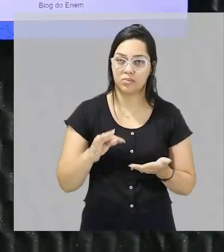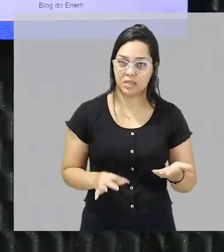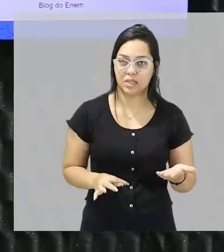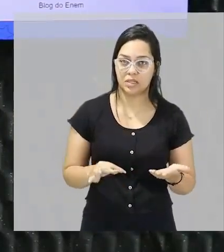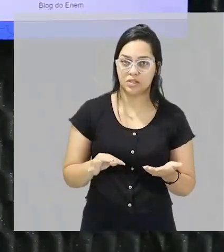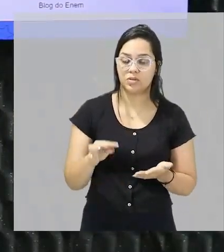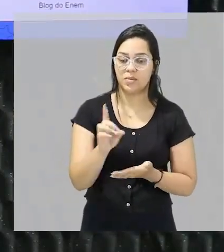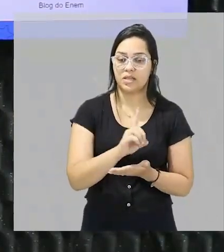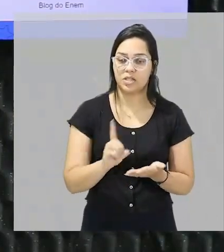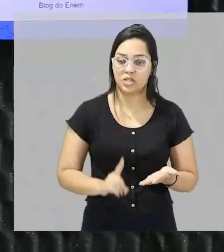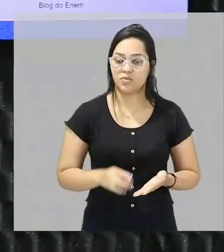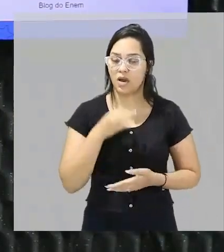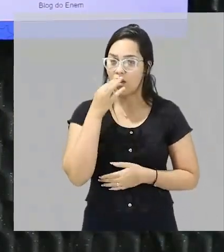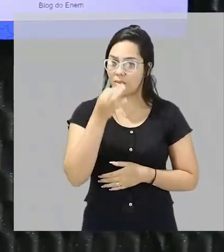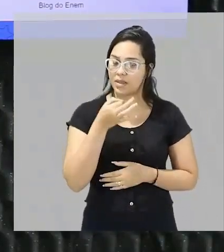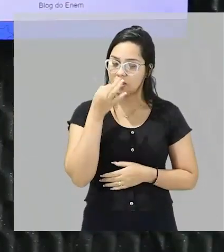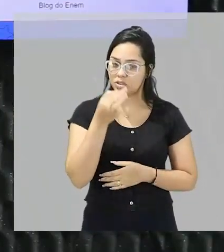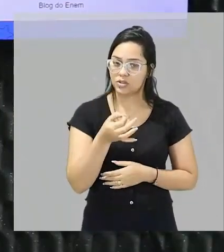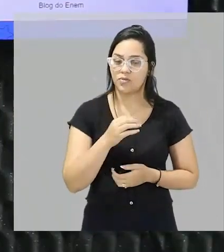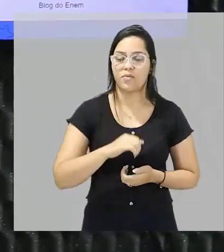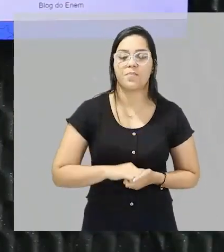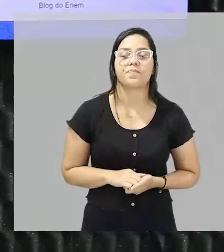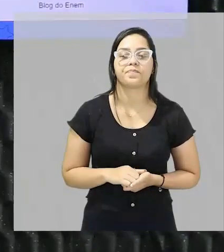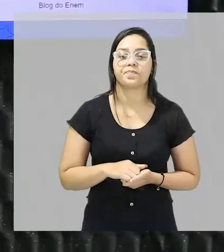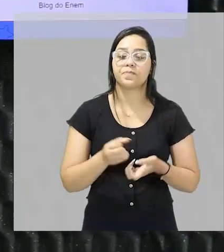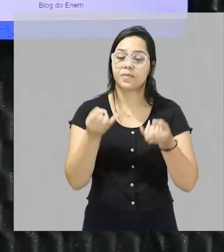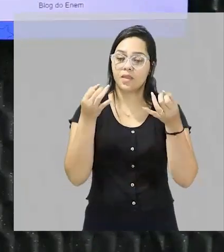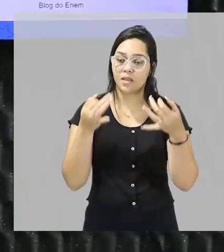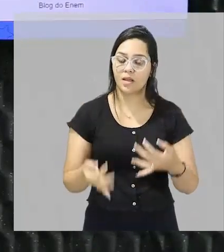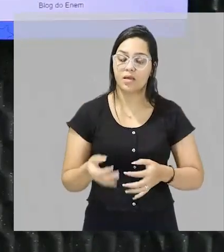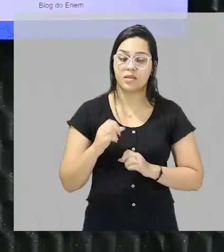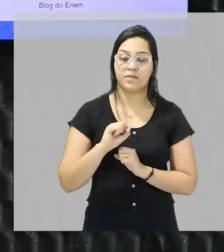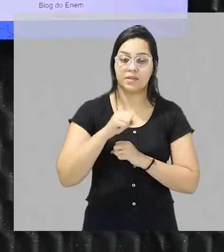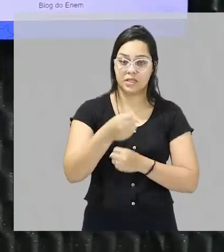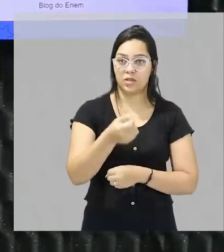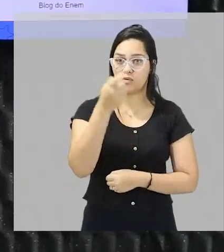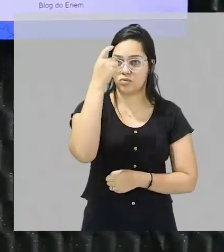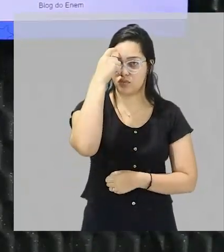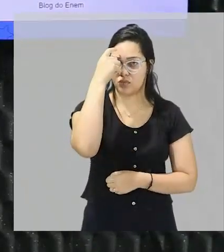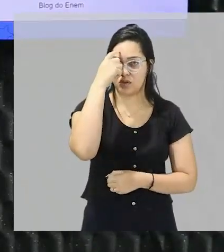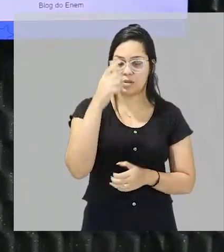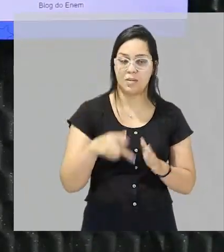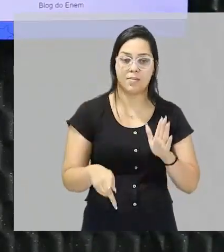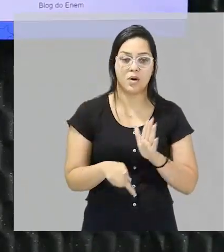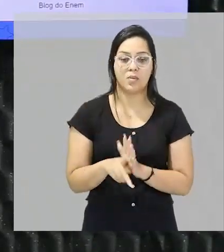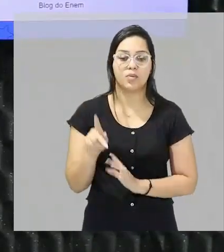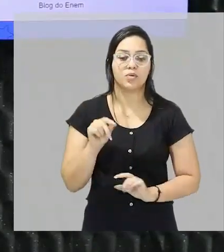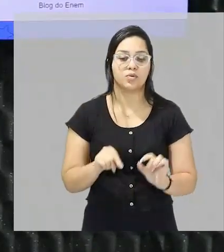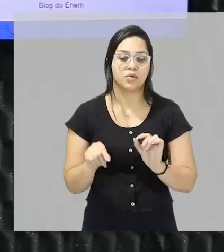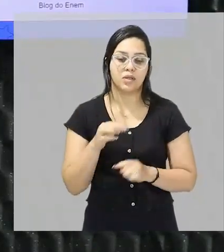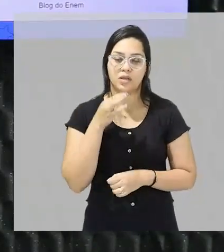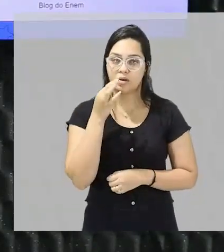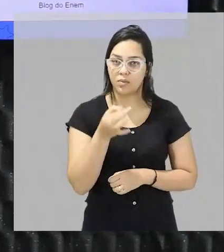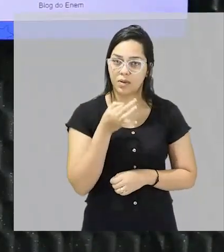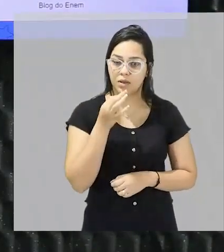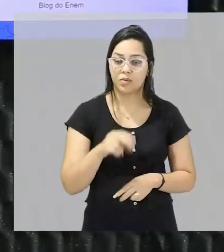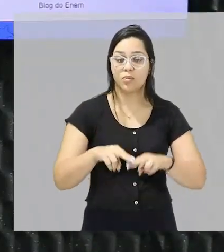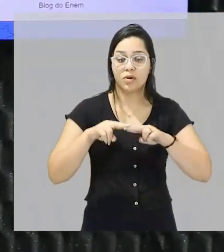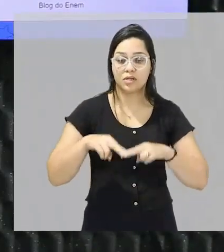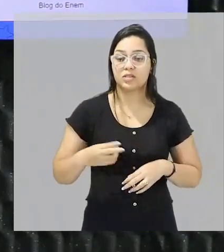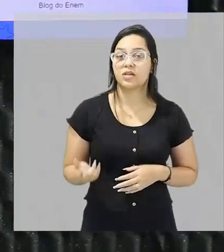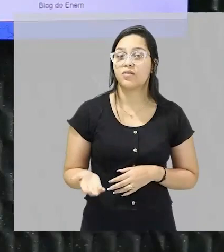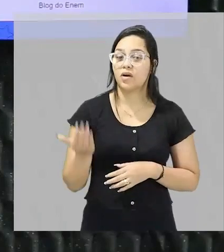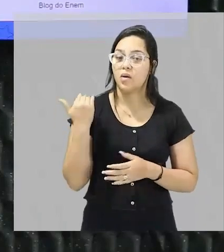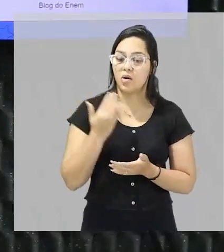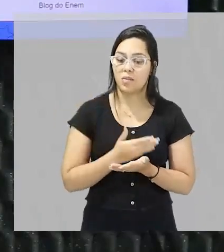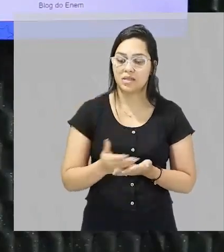dissertativo argumentativo. Dissertar, defender uma ideia através de argumentos. Então vamos lá